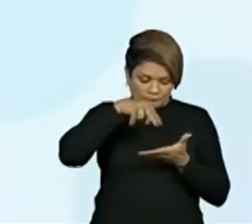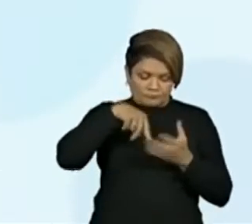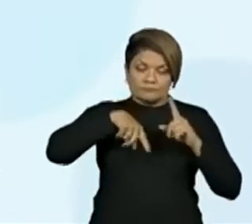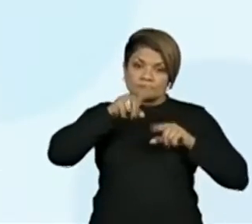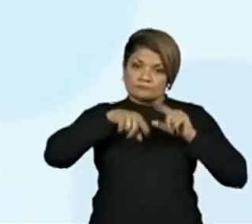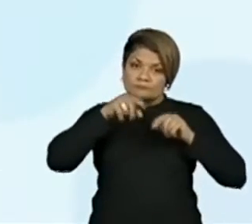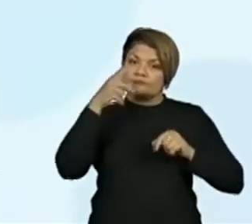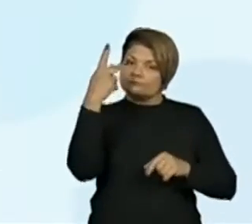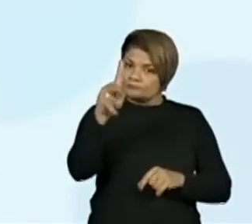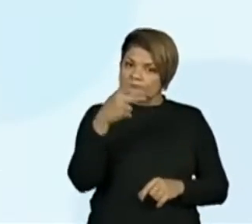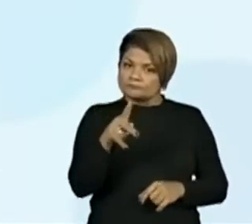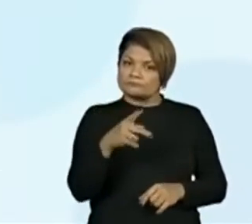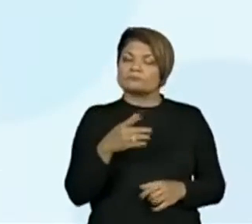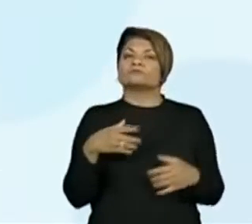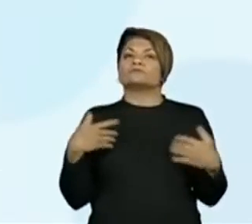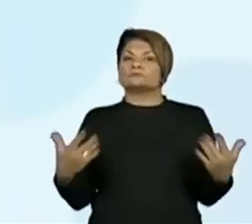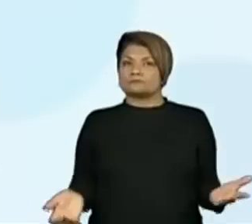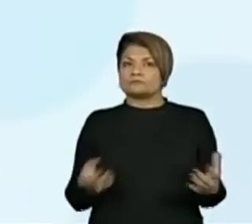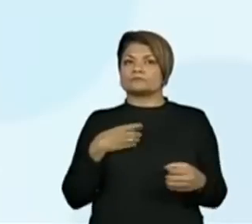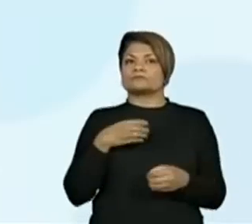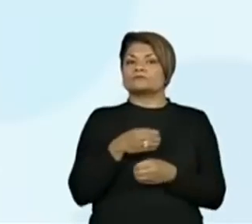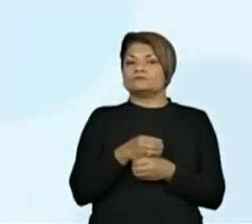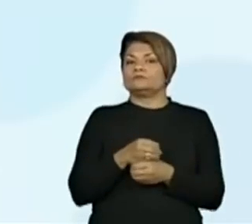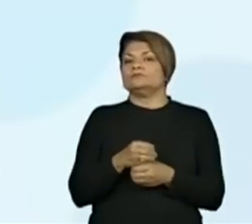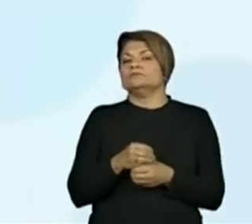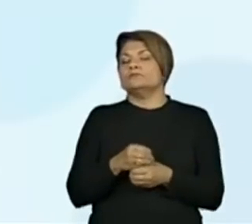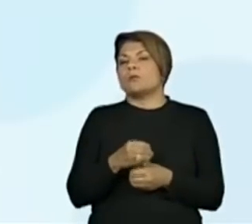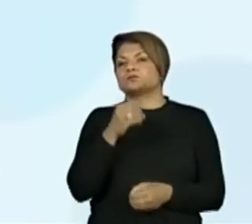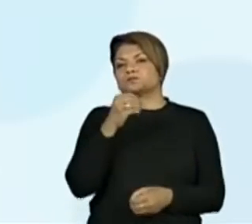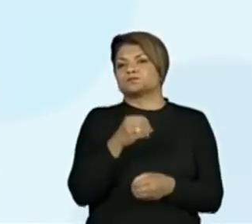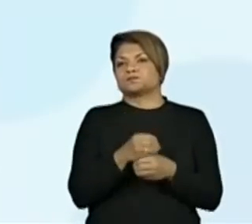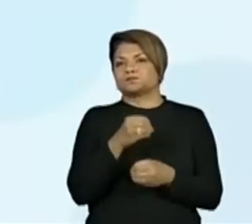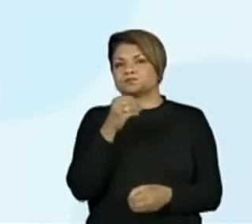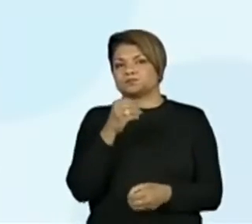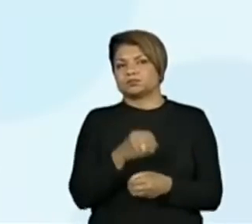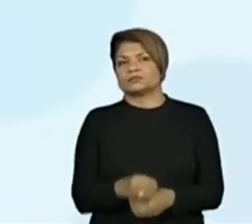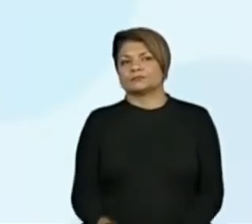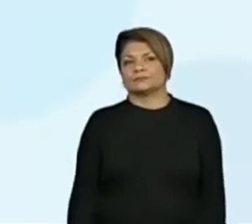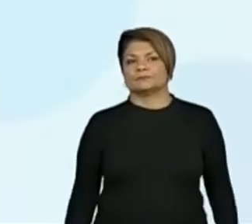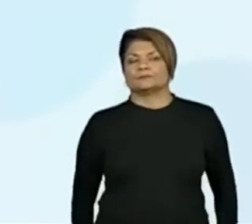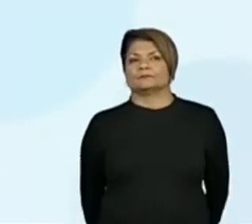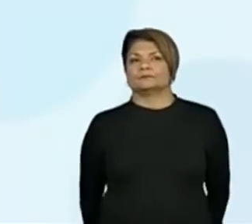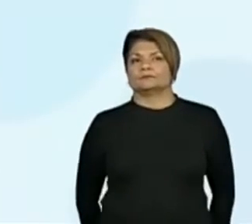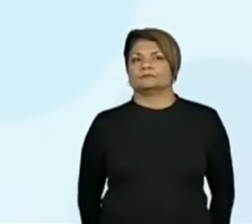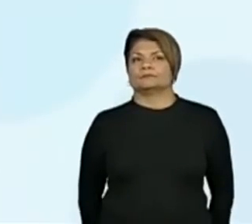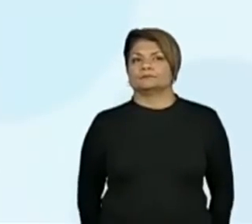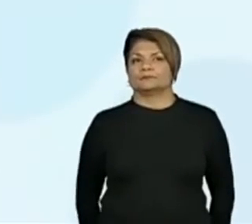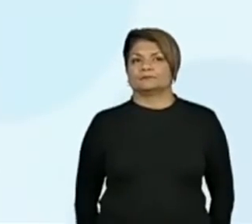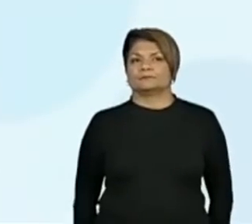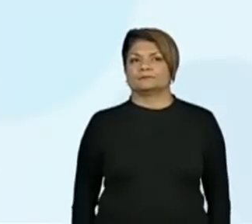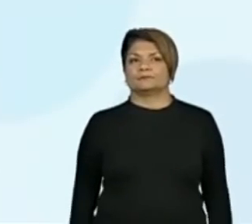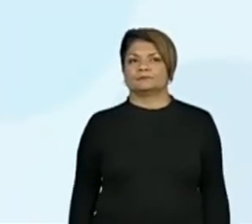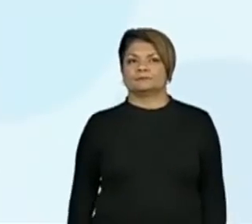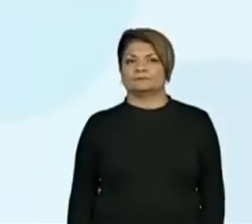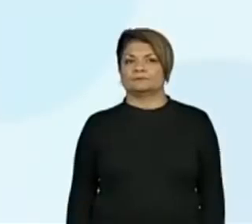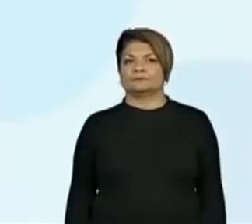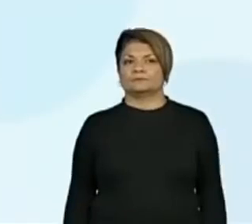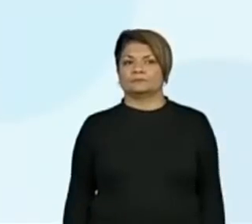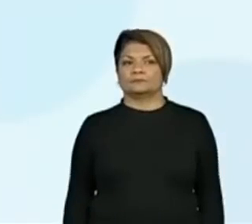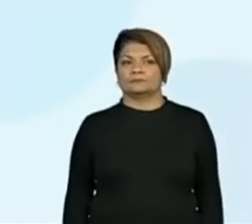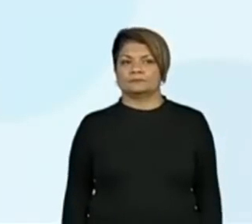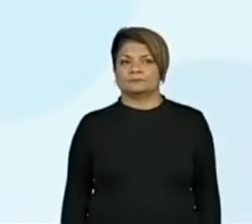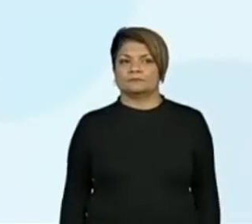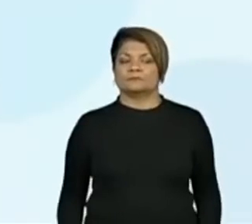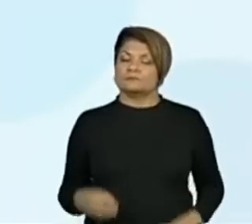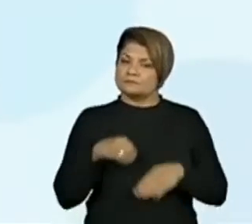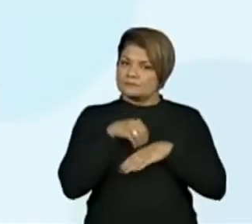têm o formato de cilindro. Olha, vou até segurar um cilindro aqui para vocês verem. Agora ajuda. Vamos